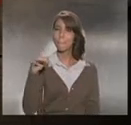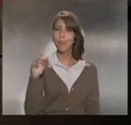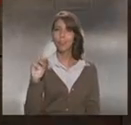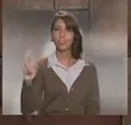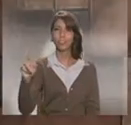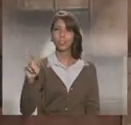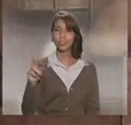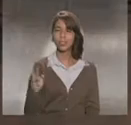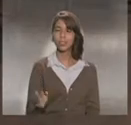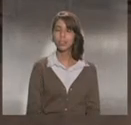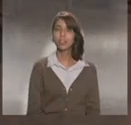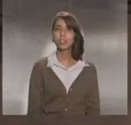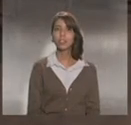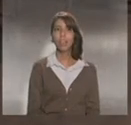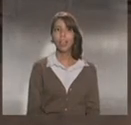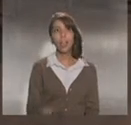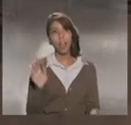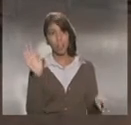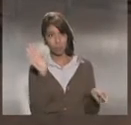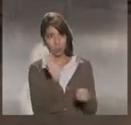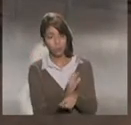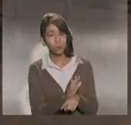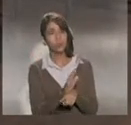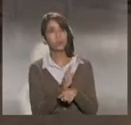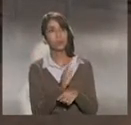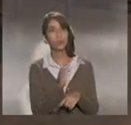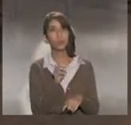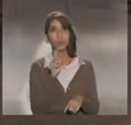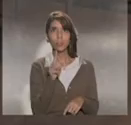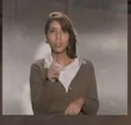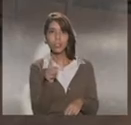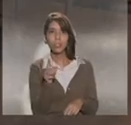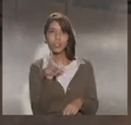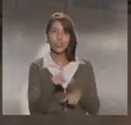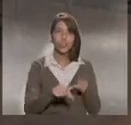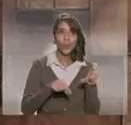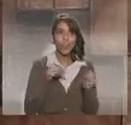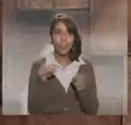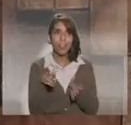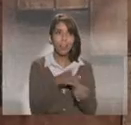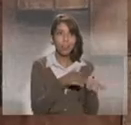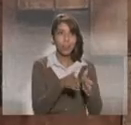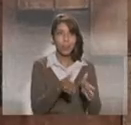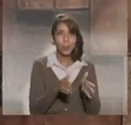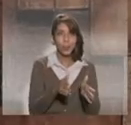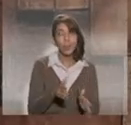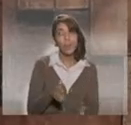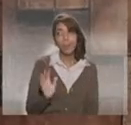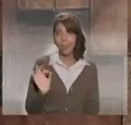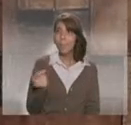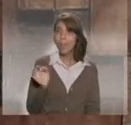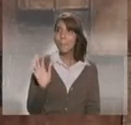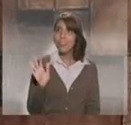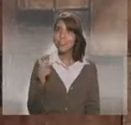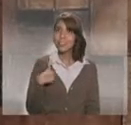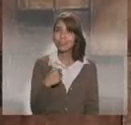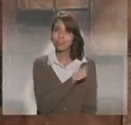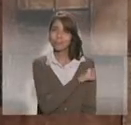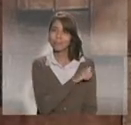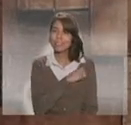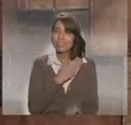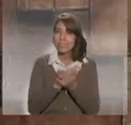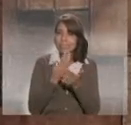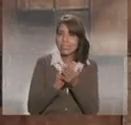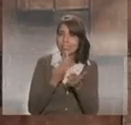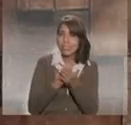a gente tô a burlar o que já tava sem dúvida mas eu nunca fui um aluno aplicado é exatamente